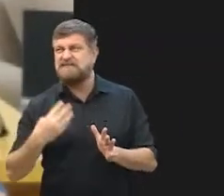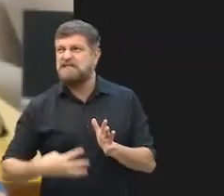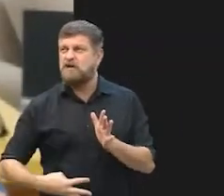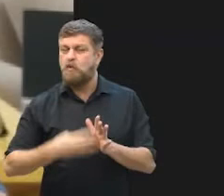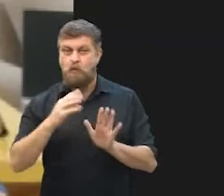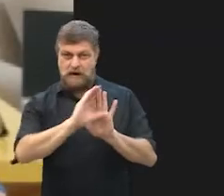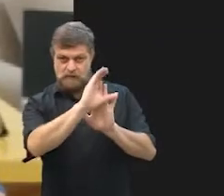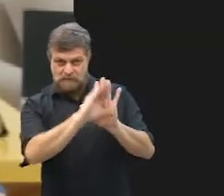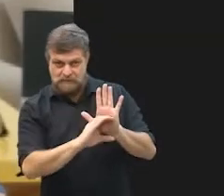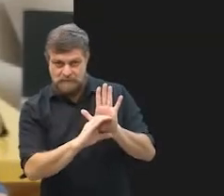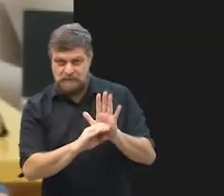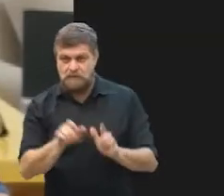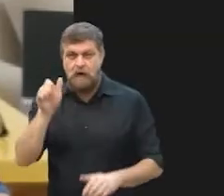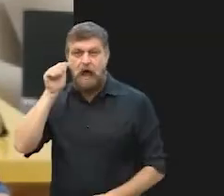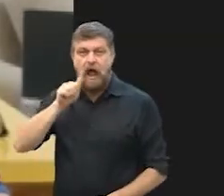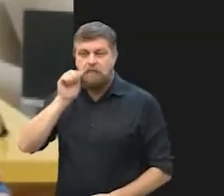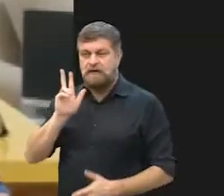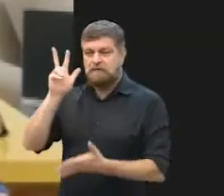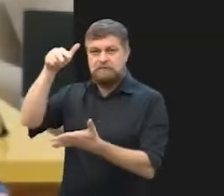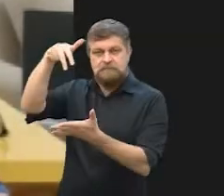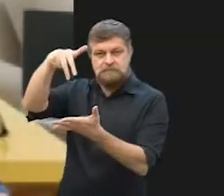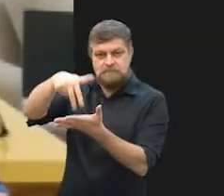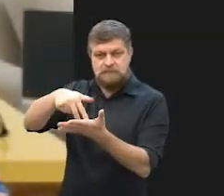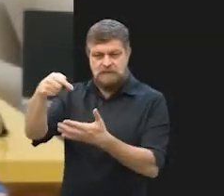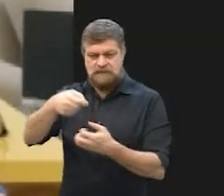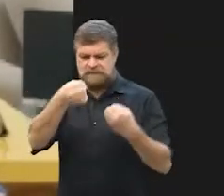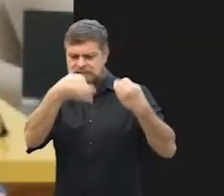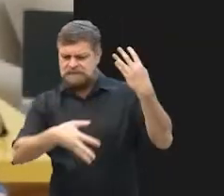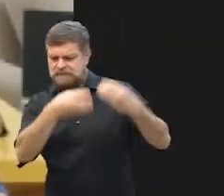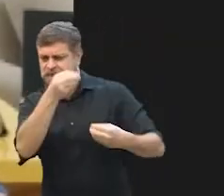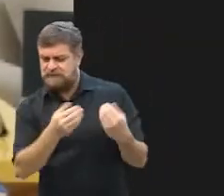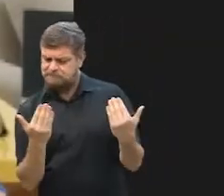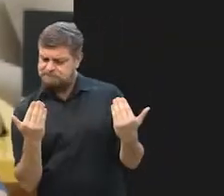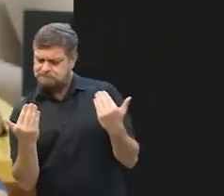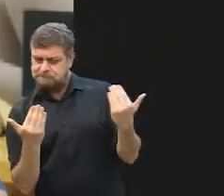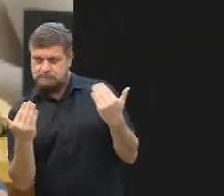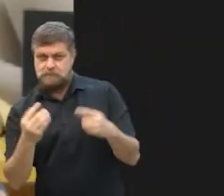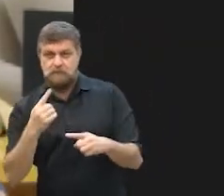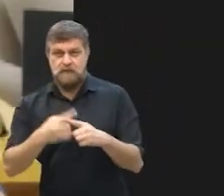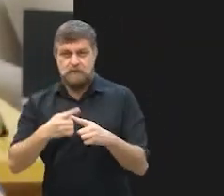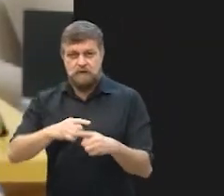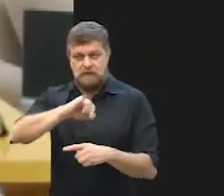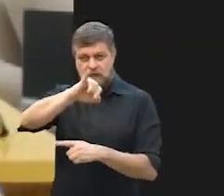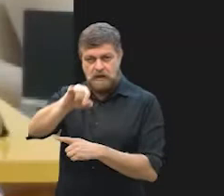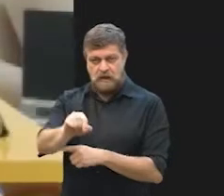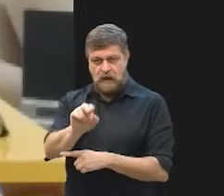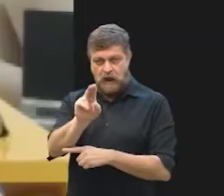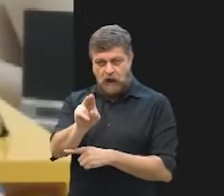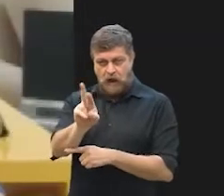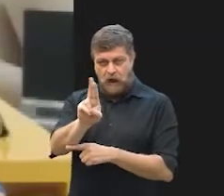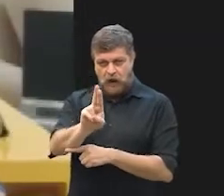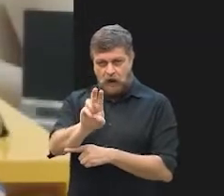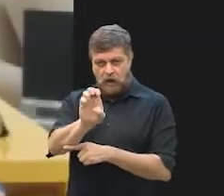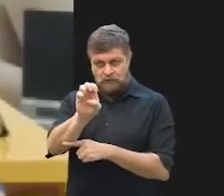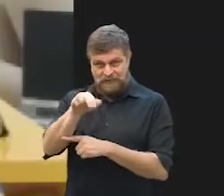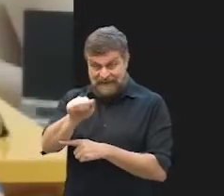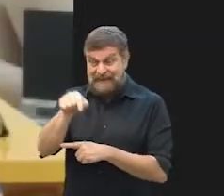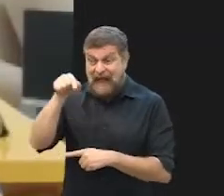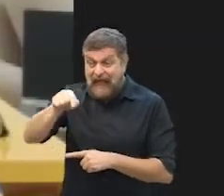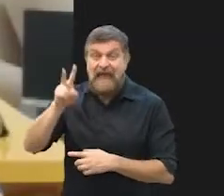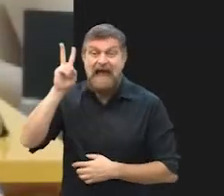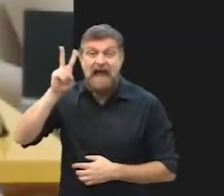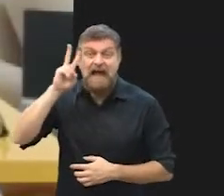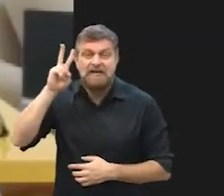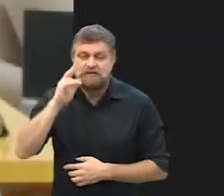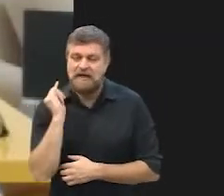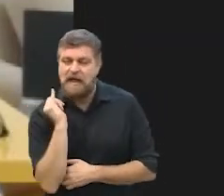capítulo, Jurena entra com a sua versão dos fatos. Porque a Jurena, na verdade, ela também é uma contadora de histórias. Ela é